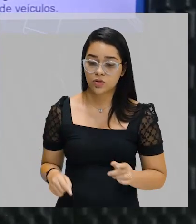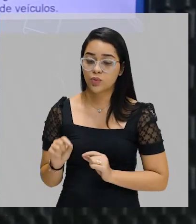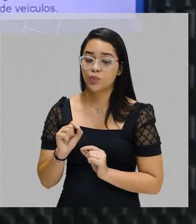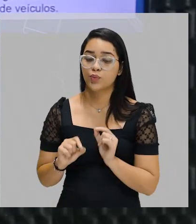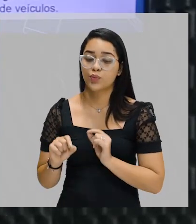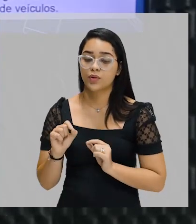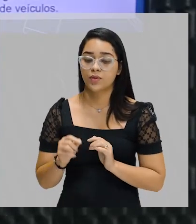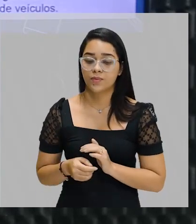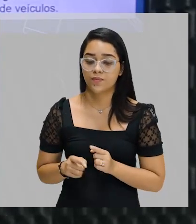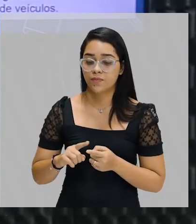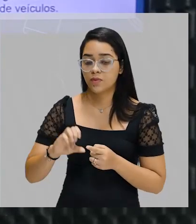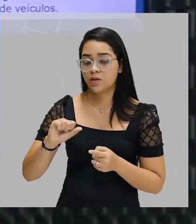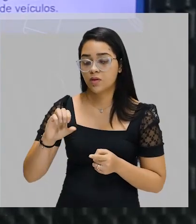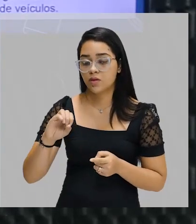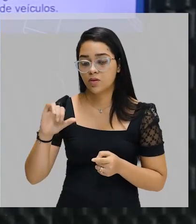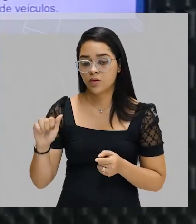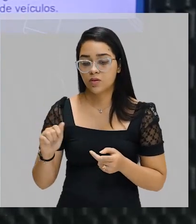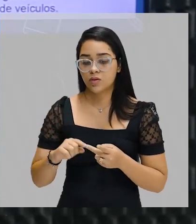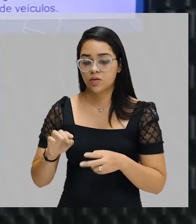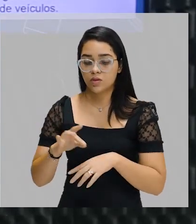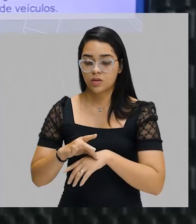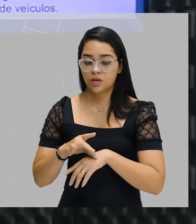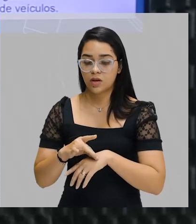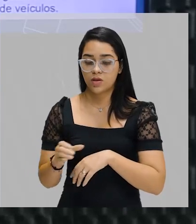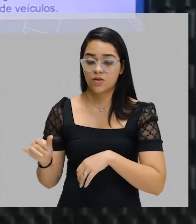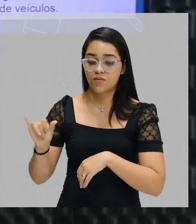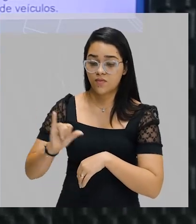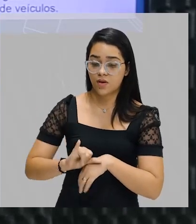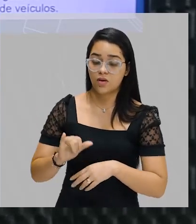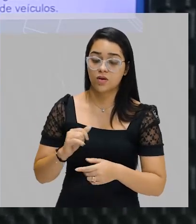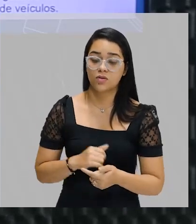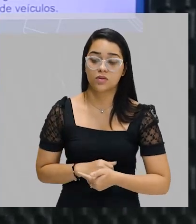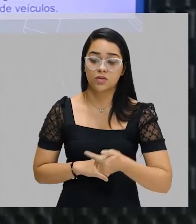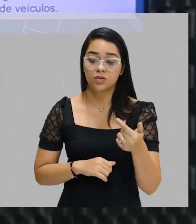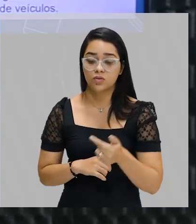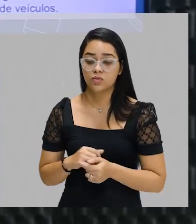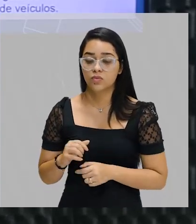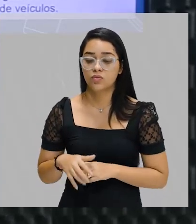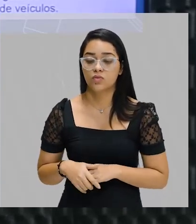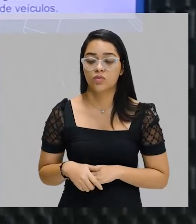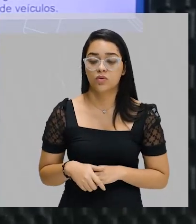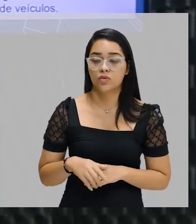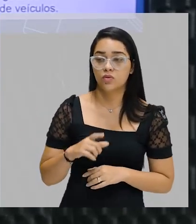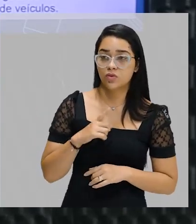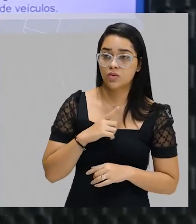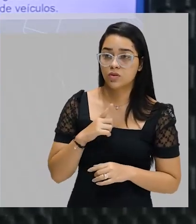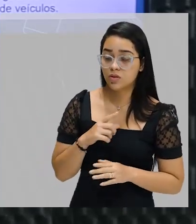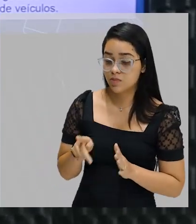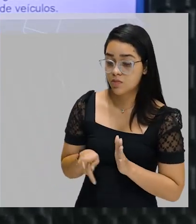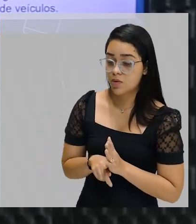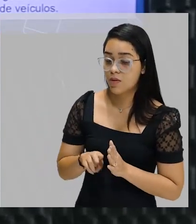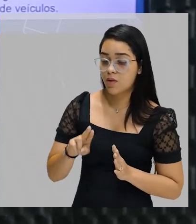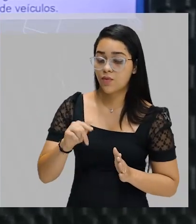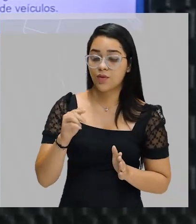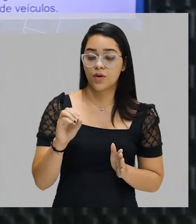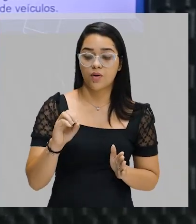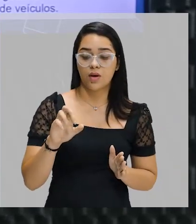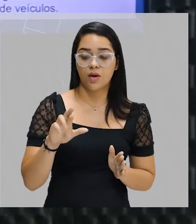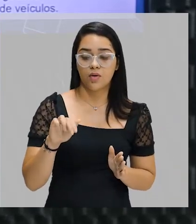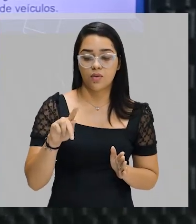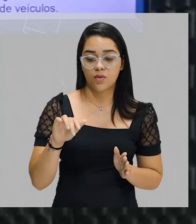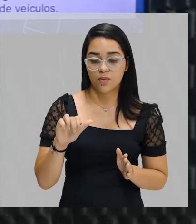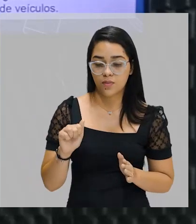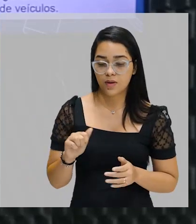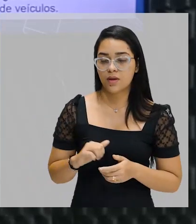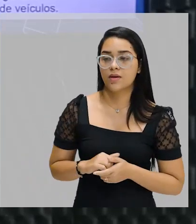que, Marcos? Para a China? Soja, carne e ferro. Em segundo lugar, o nosso principal parceiro acerca da exportação é a União Europeia,